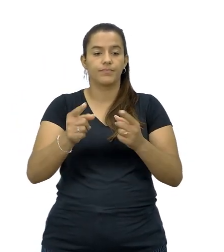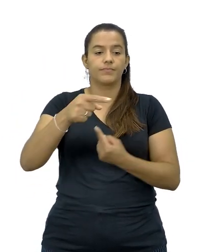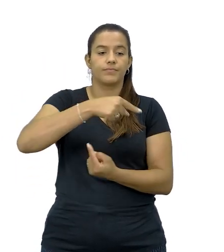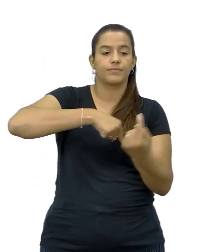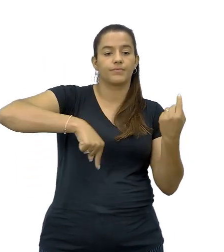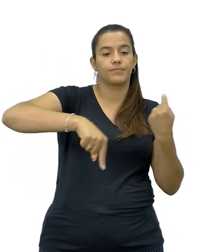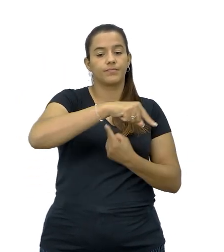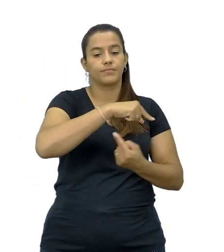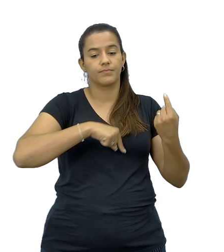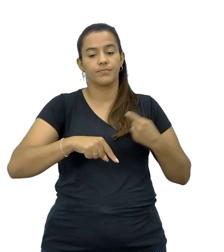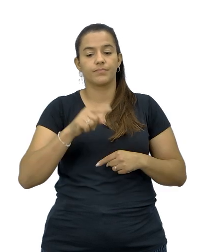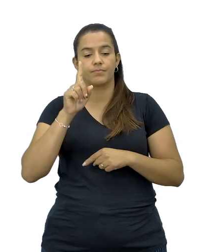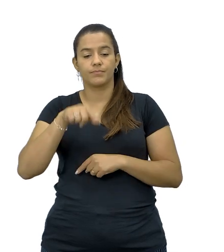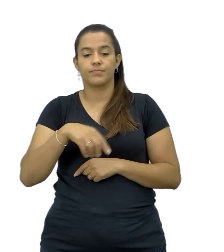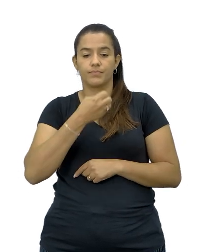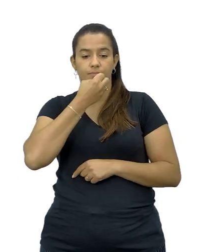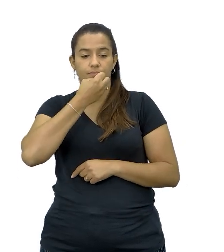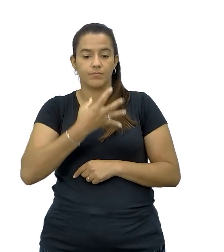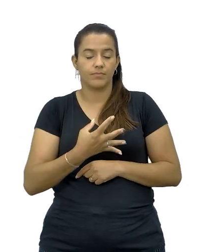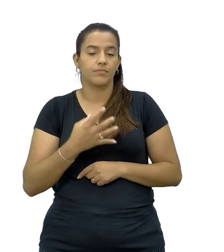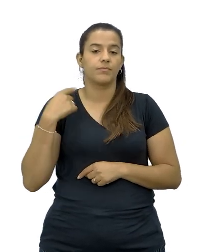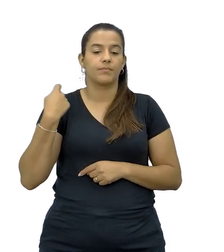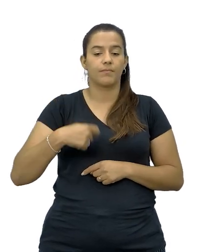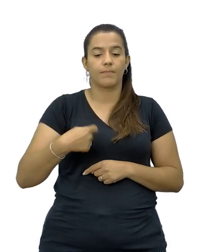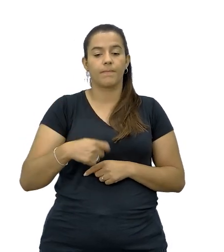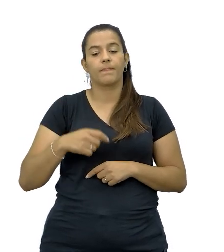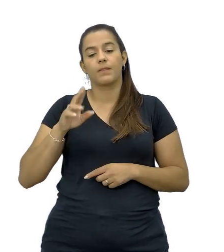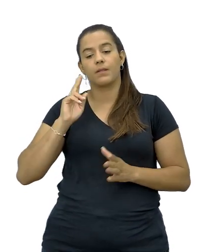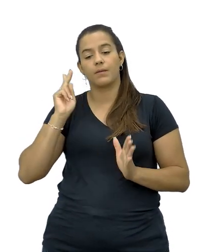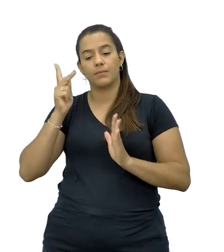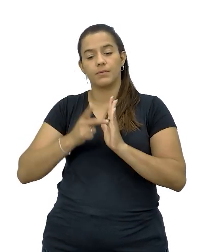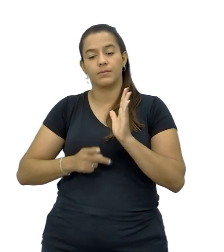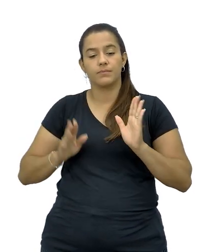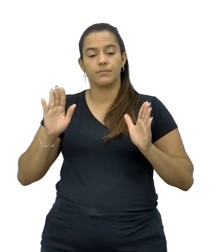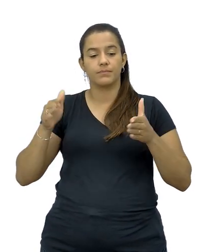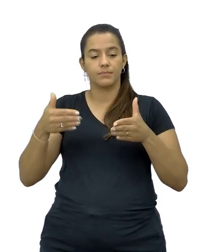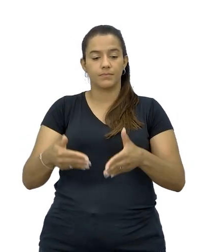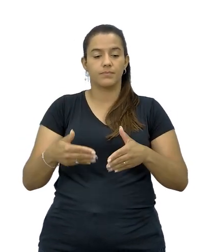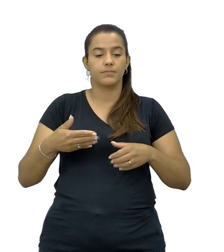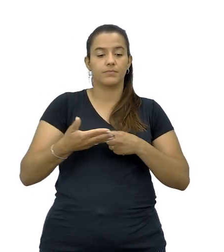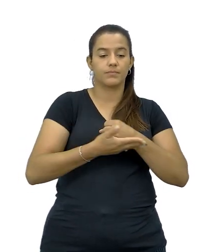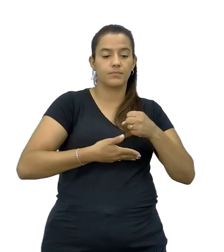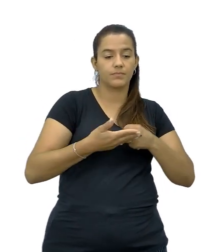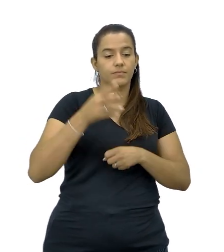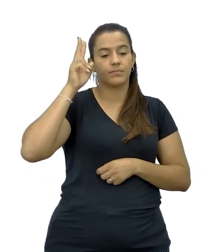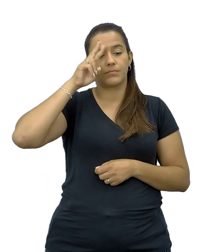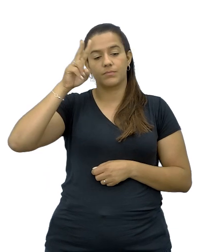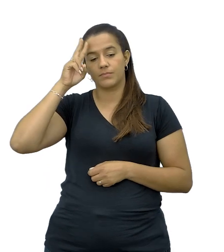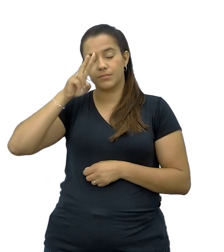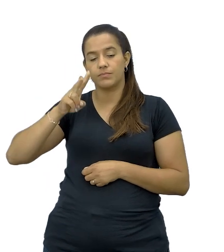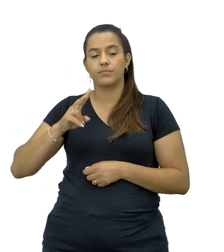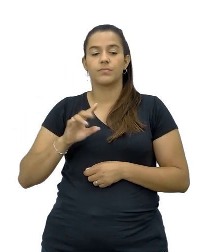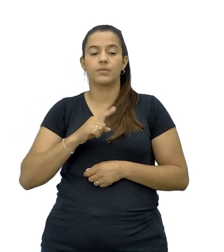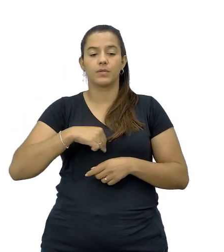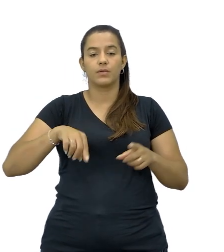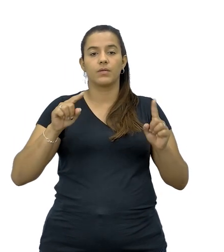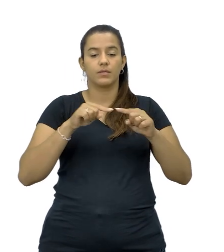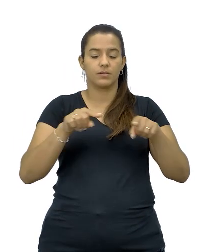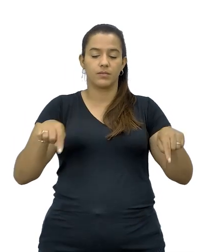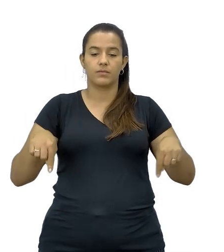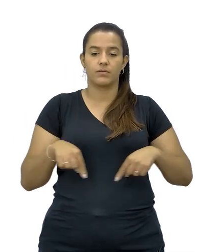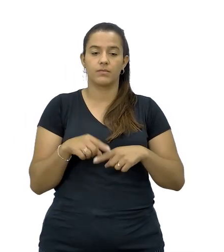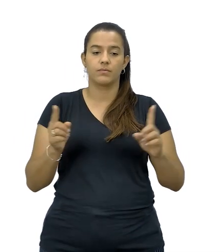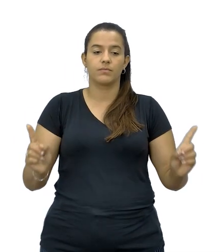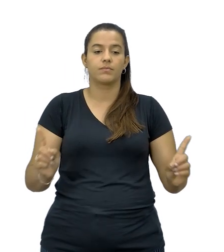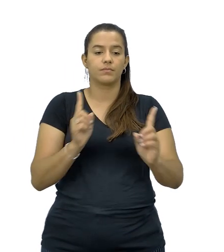no final também é importante, a aprendizagem baseada em projetos, storytelling ou contação de histórias, e sala de aula invertida, né,